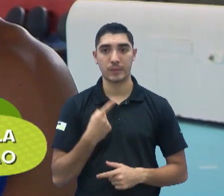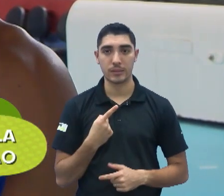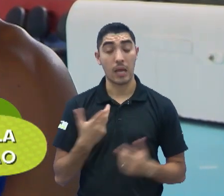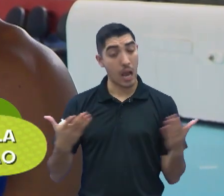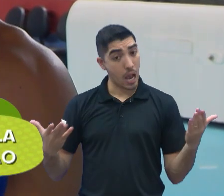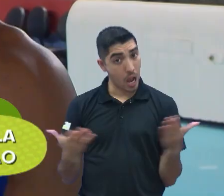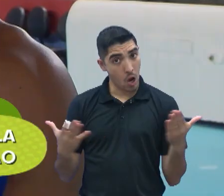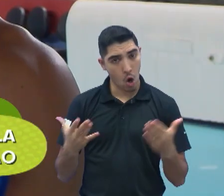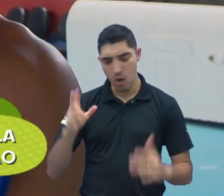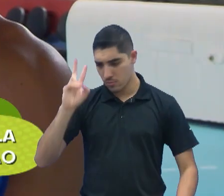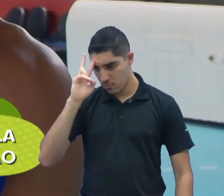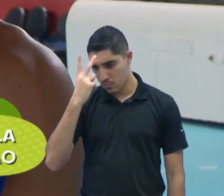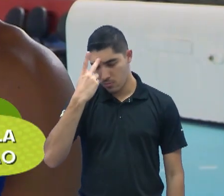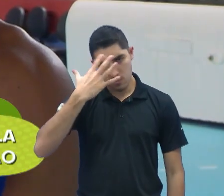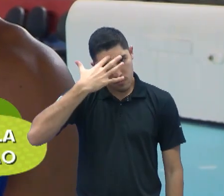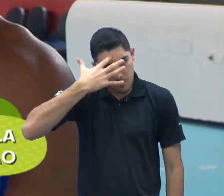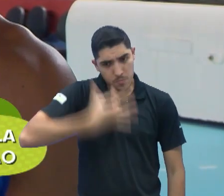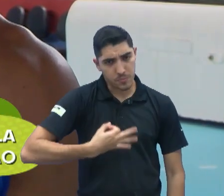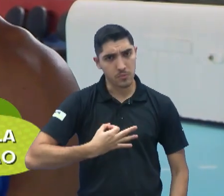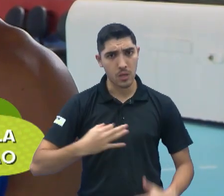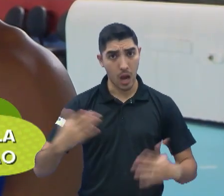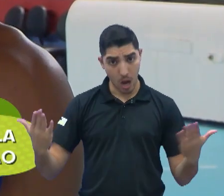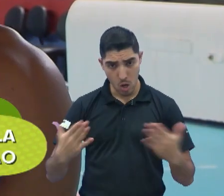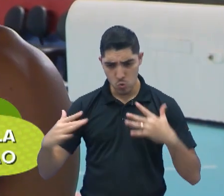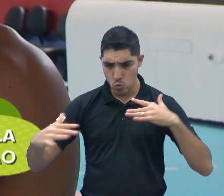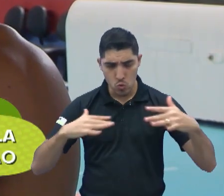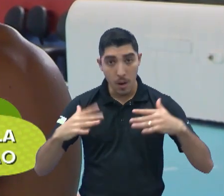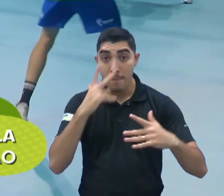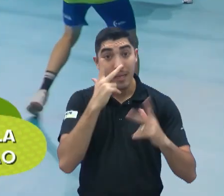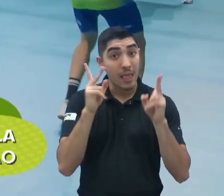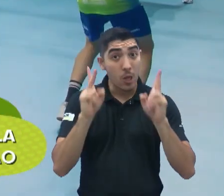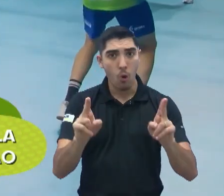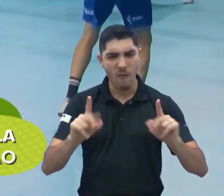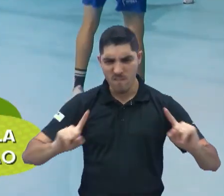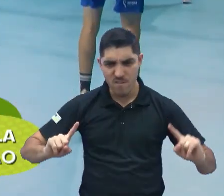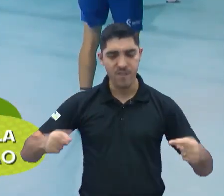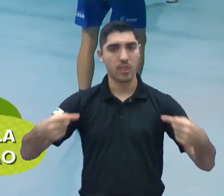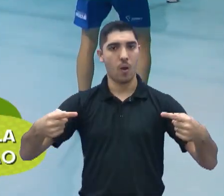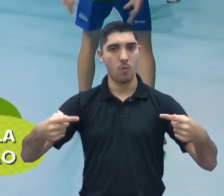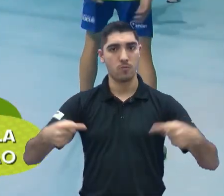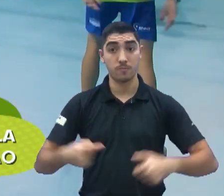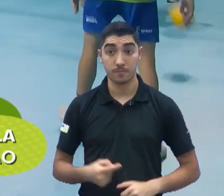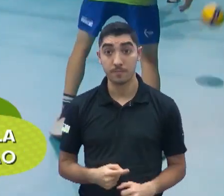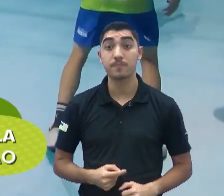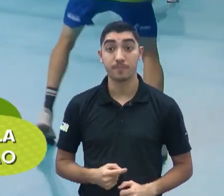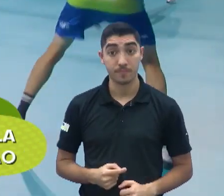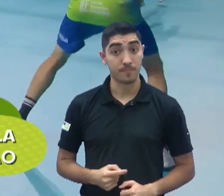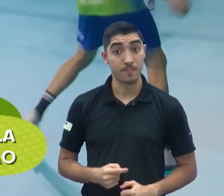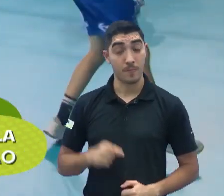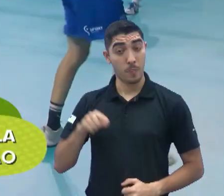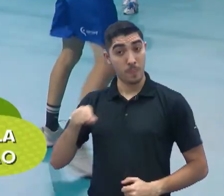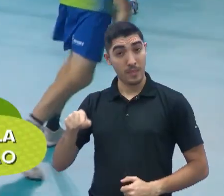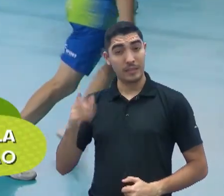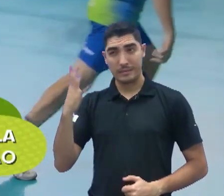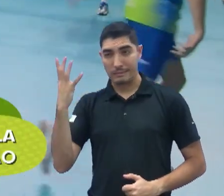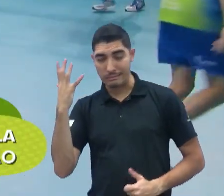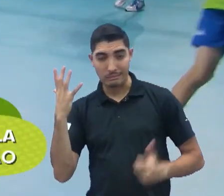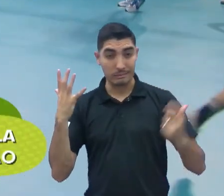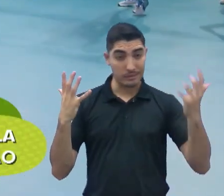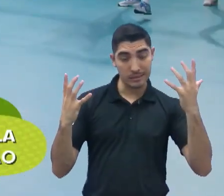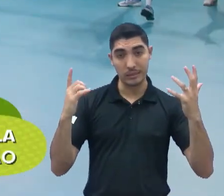para enfrentar esse primeiro jogo como uma final para a gente contra o Suzano. Assimilar a pressão e lidar com as adversidades